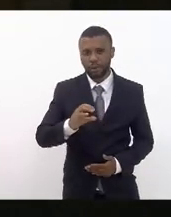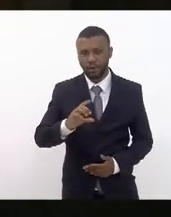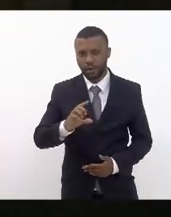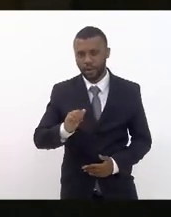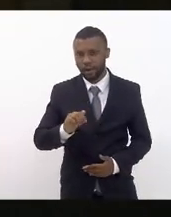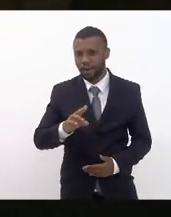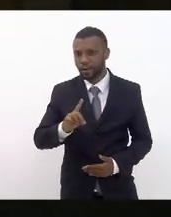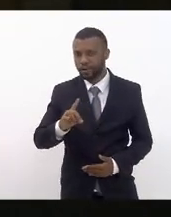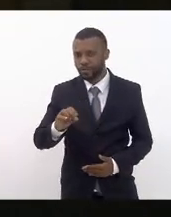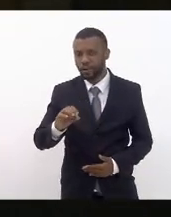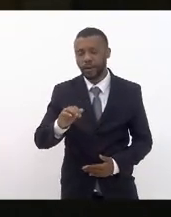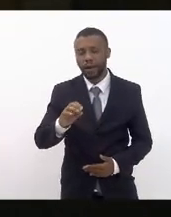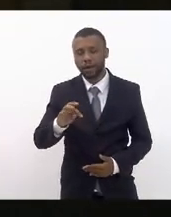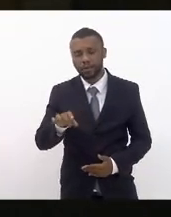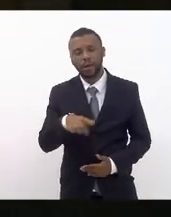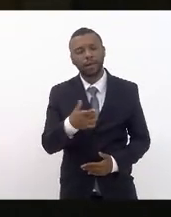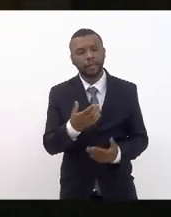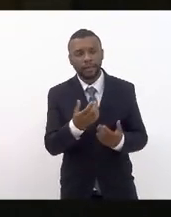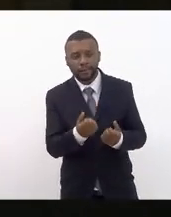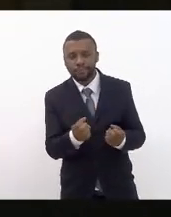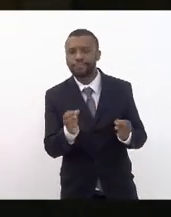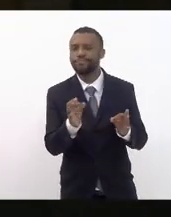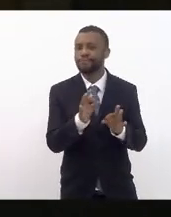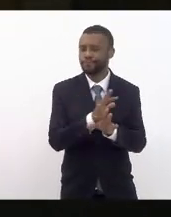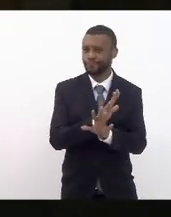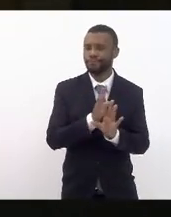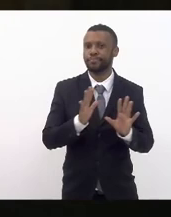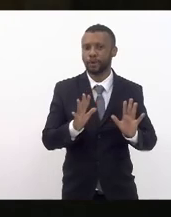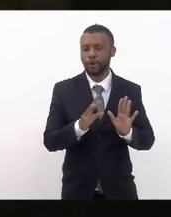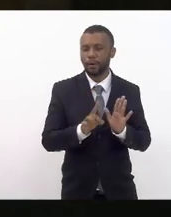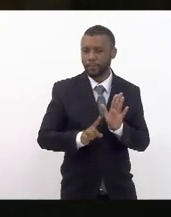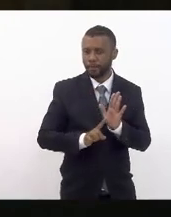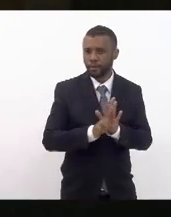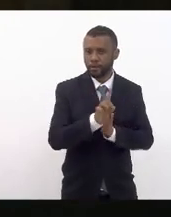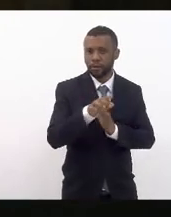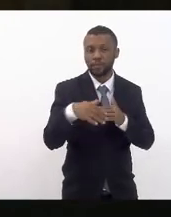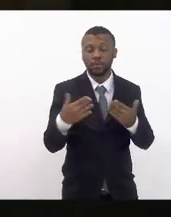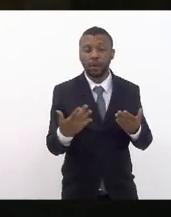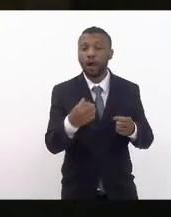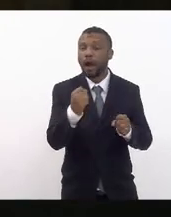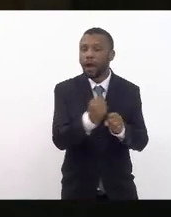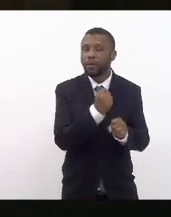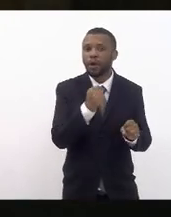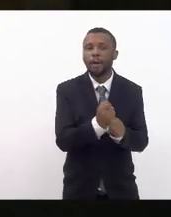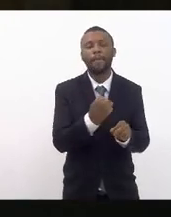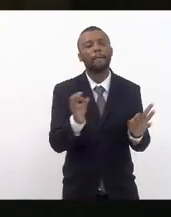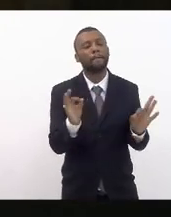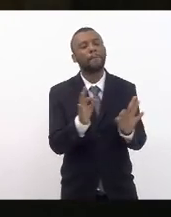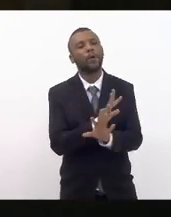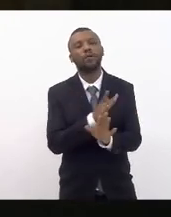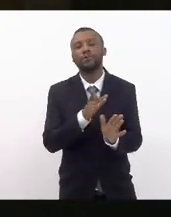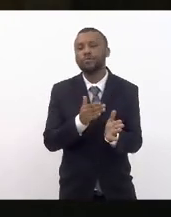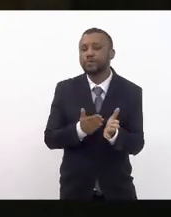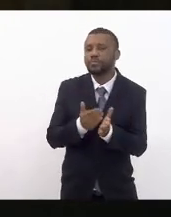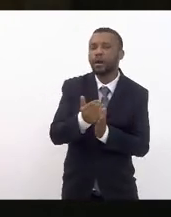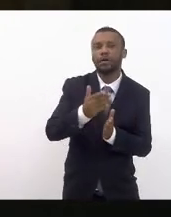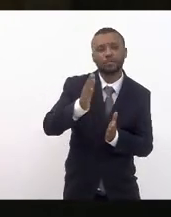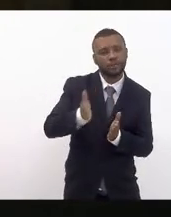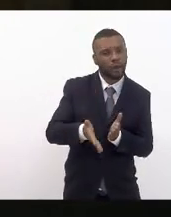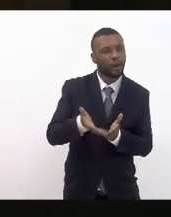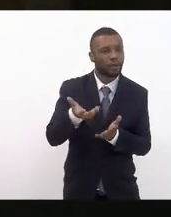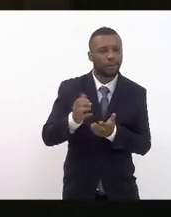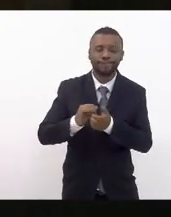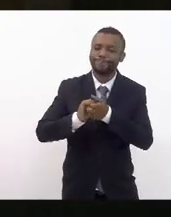prontamente acolheu a minha indicação e as obras, enfim, iniciaram.